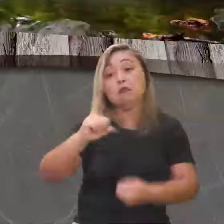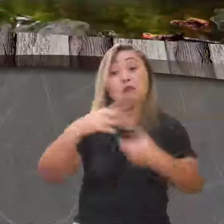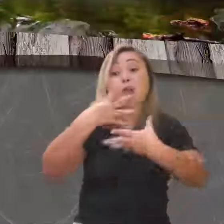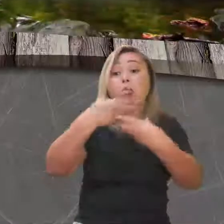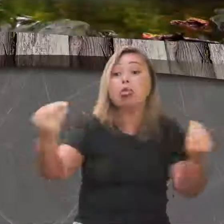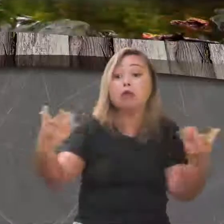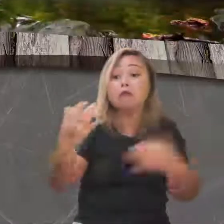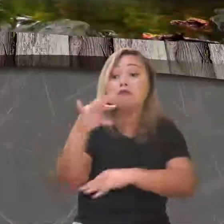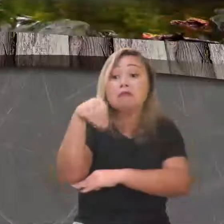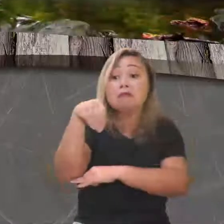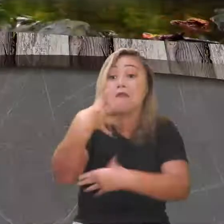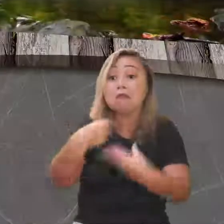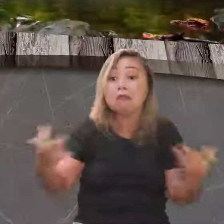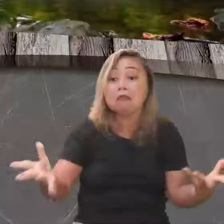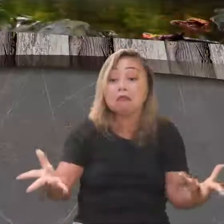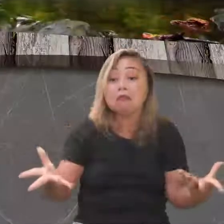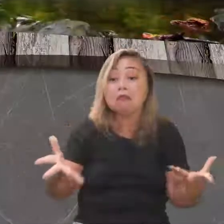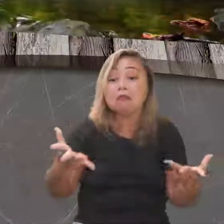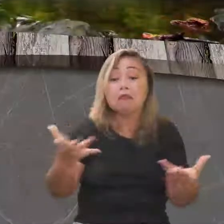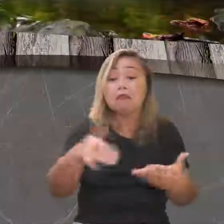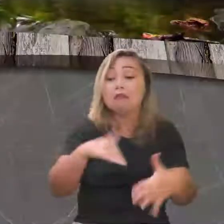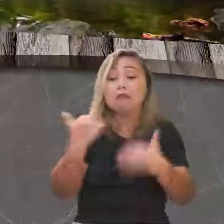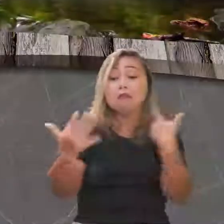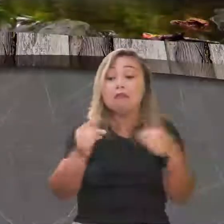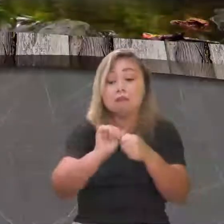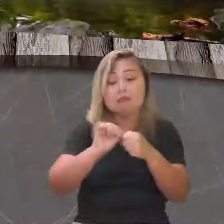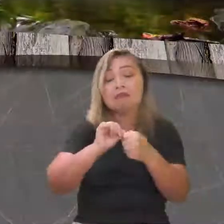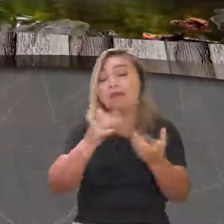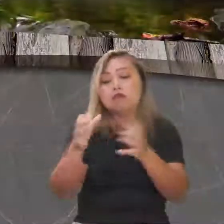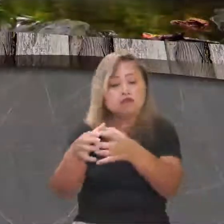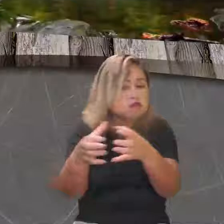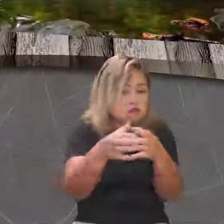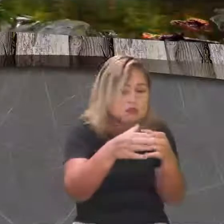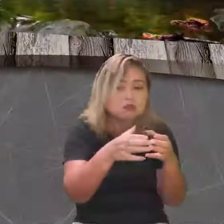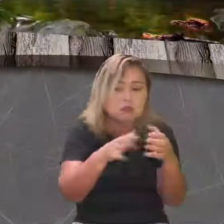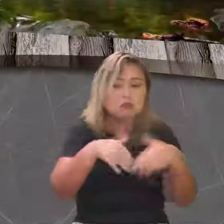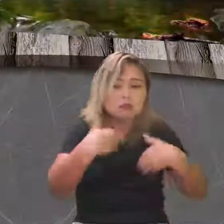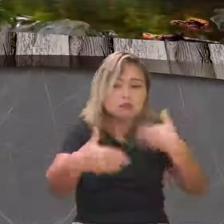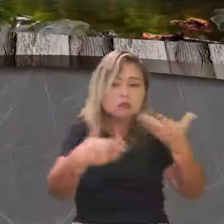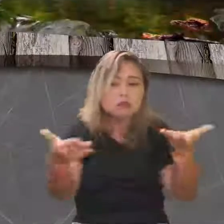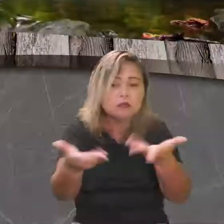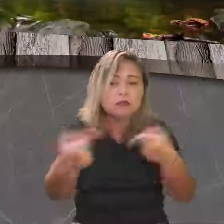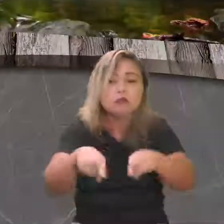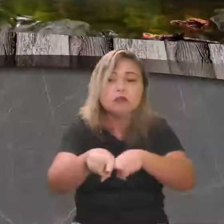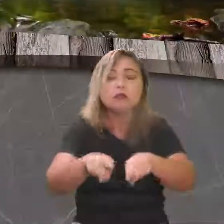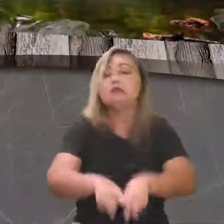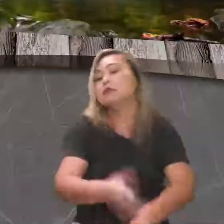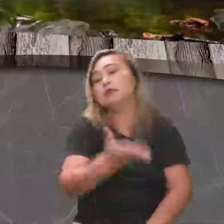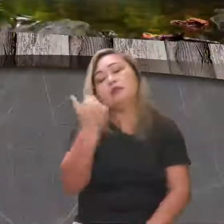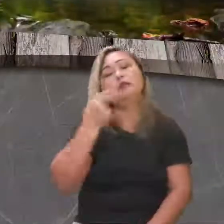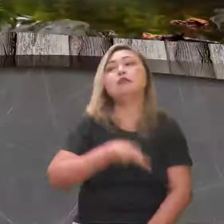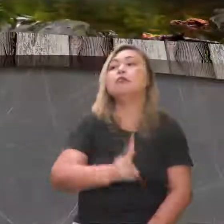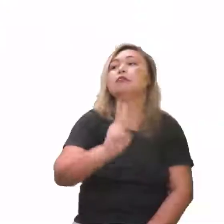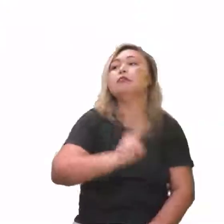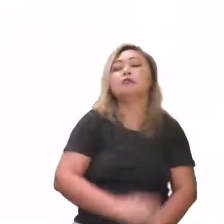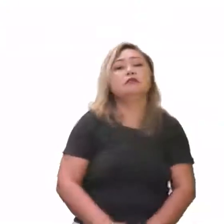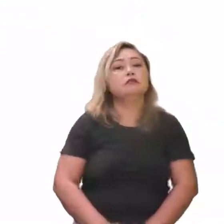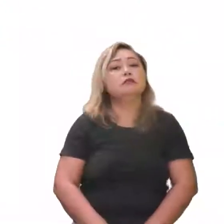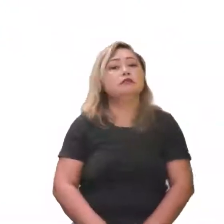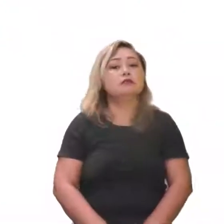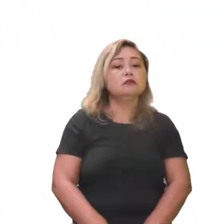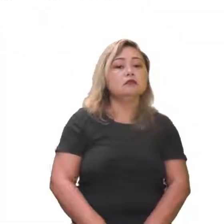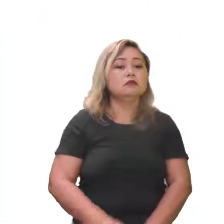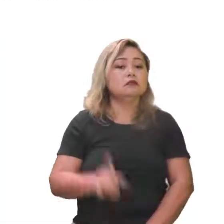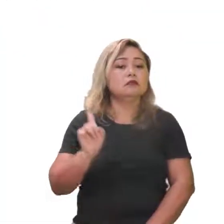Sumiu. Foram extintos, assim como muitas espécies estão sendo extintas hoje também. Vamos seguindo.